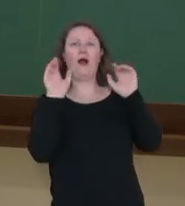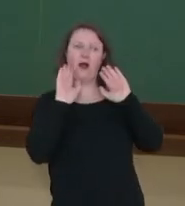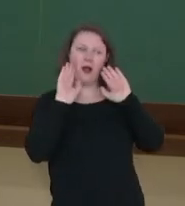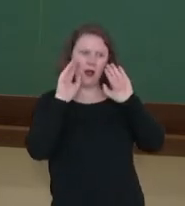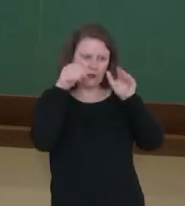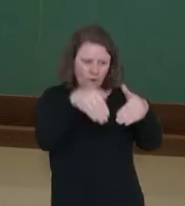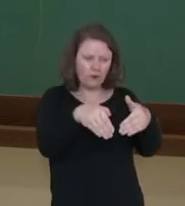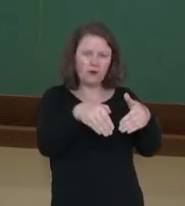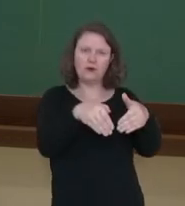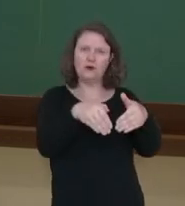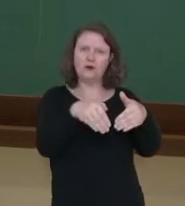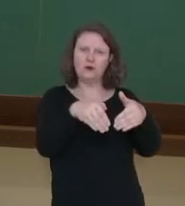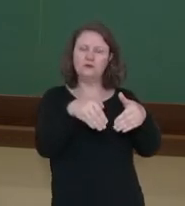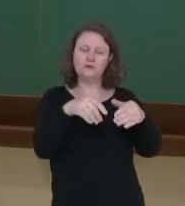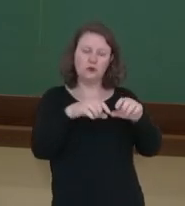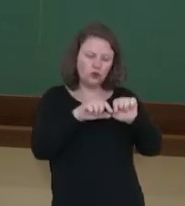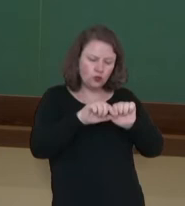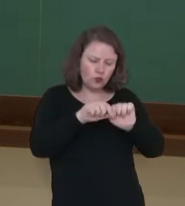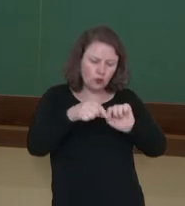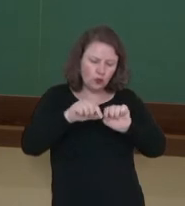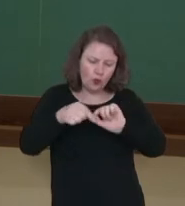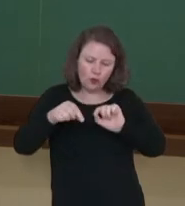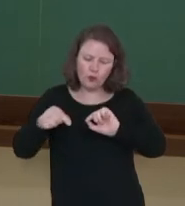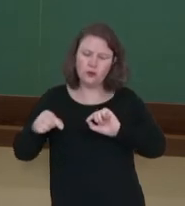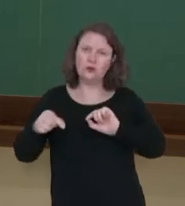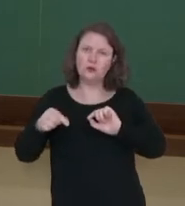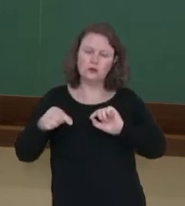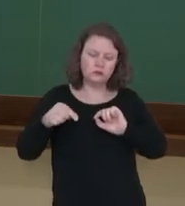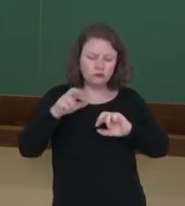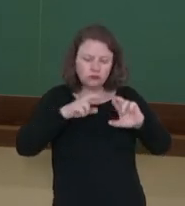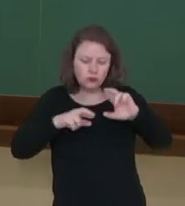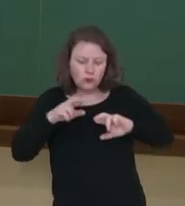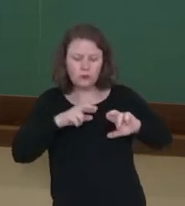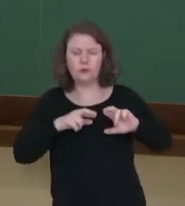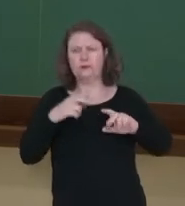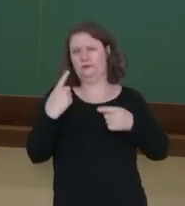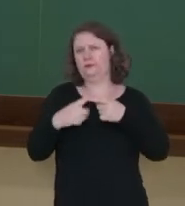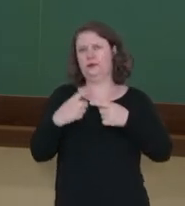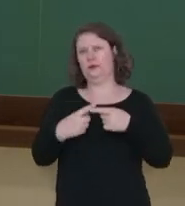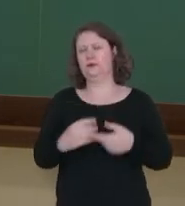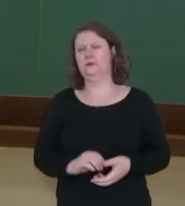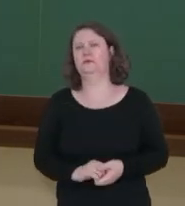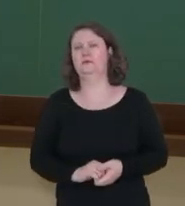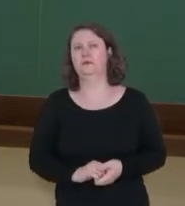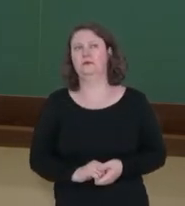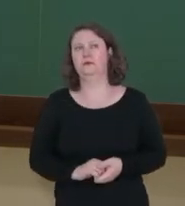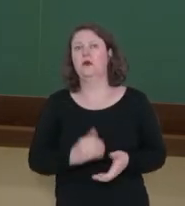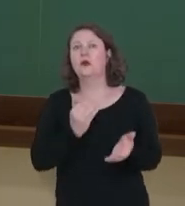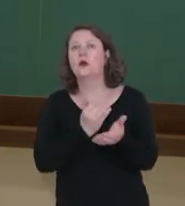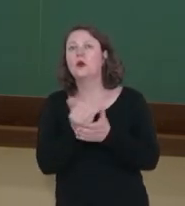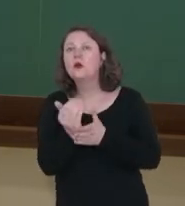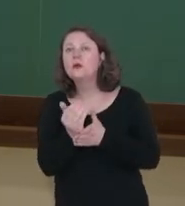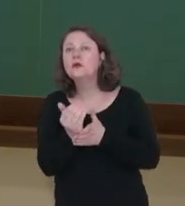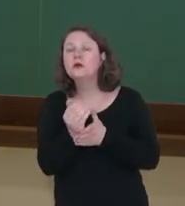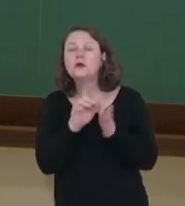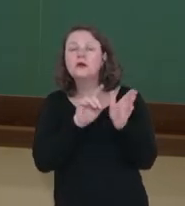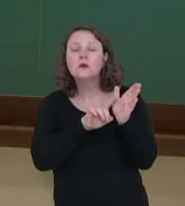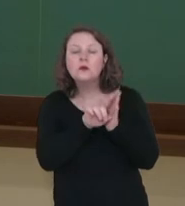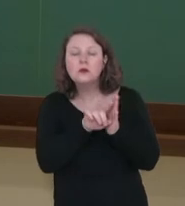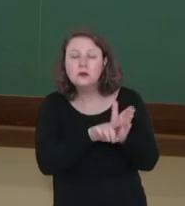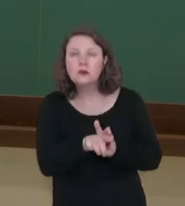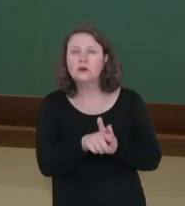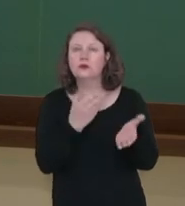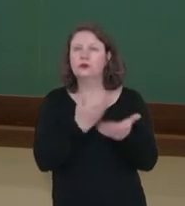fossem as ervilhas o objeto de estudo dele? Então ele resolveu trabalhar com as ervilhas, porque